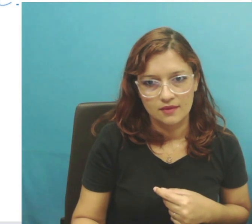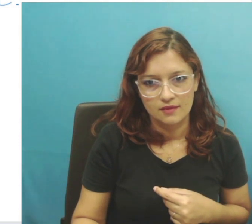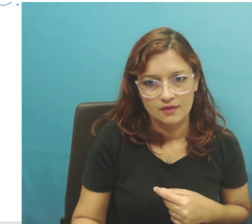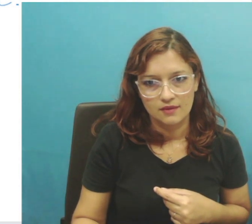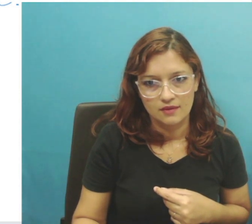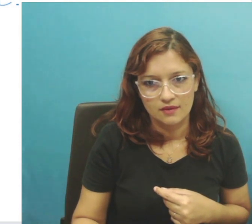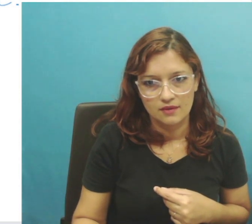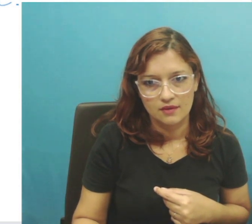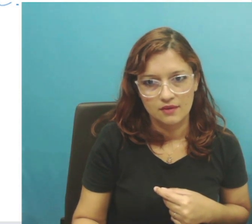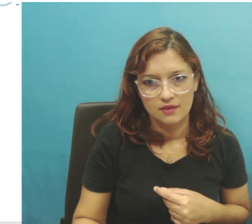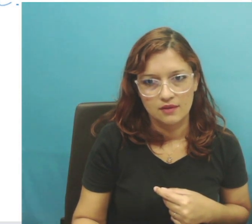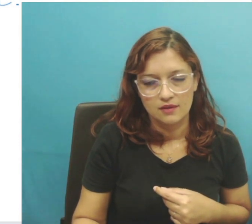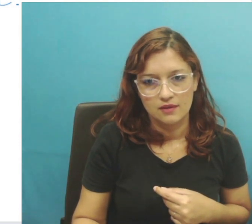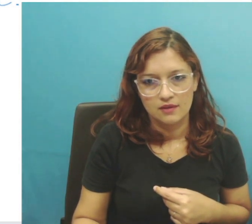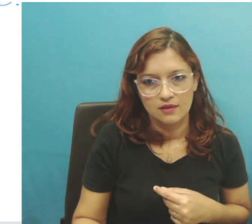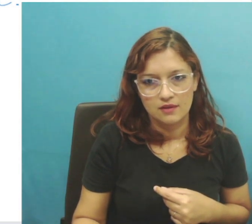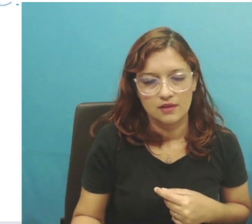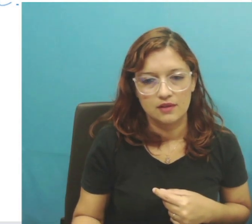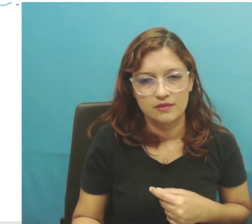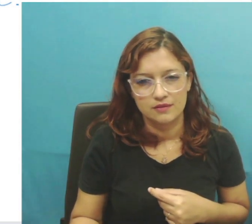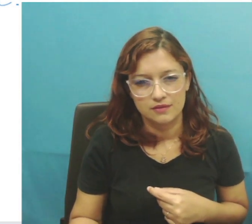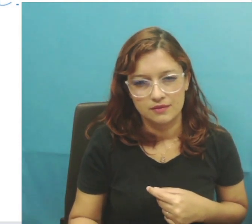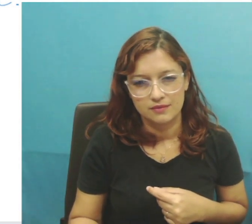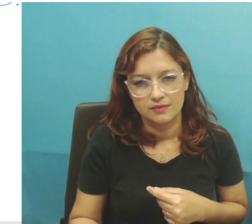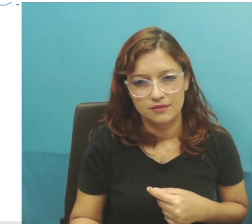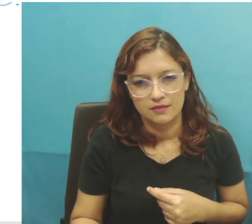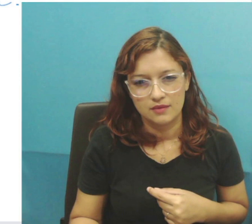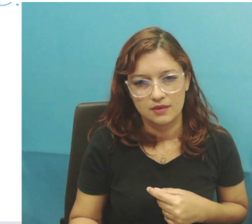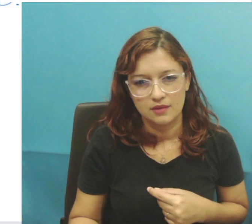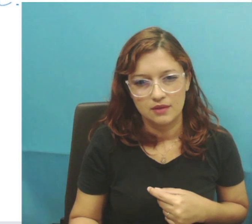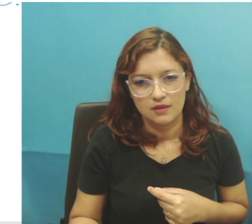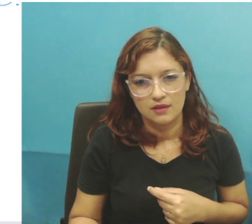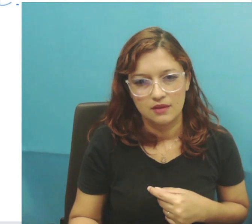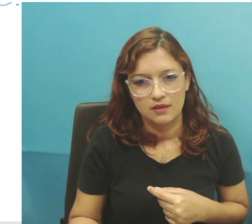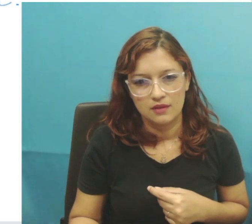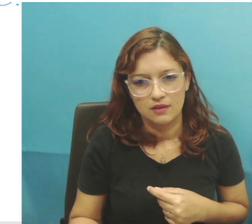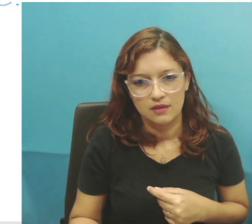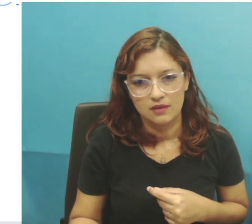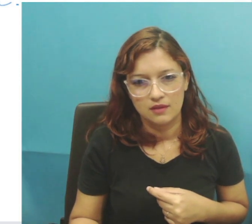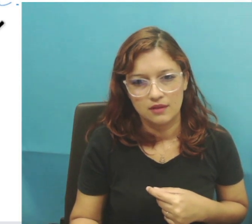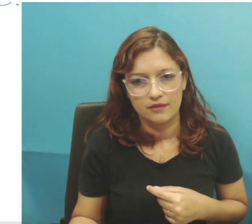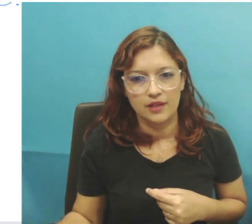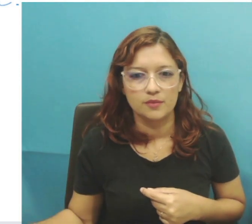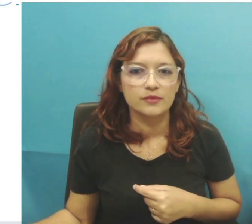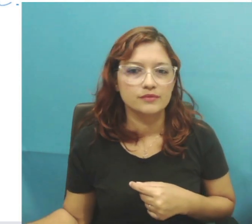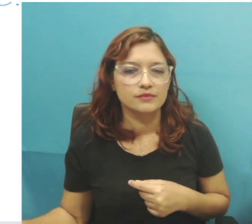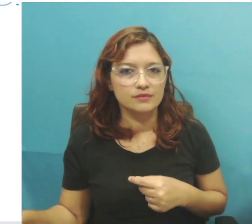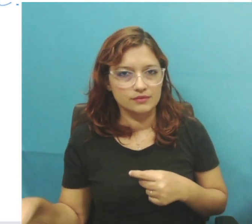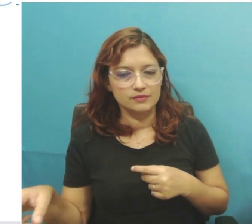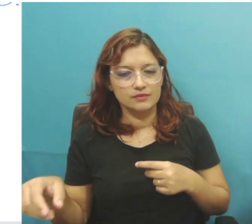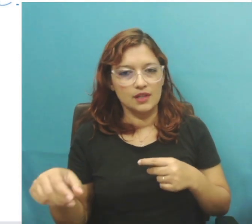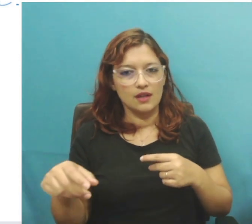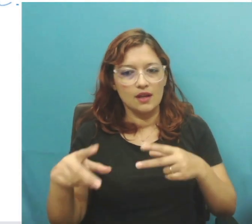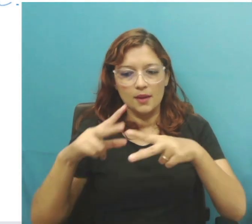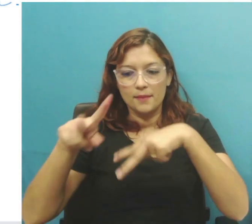o presente ali que estava sendo um substantivo, agora ele passou a ser um verbo.